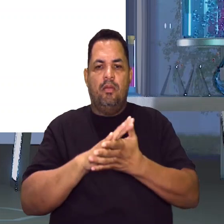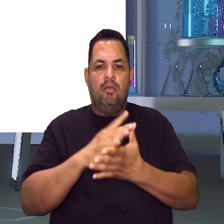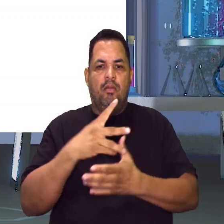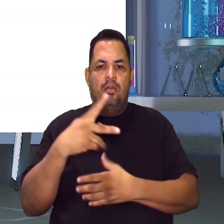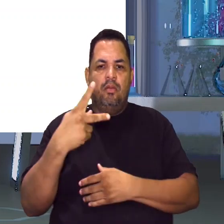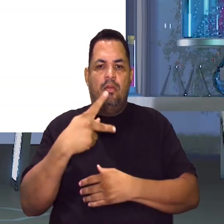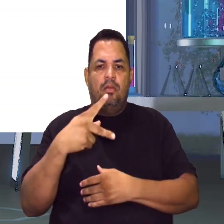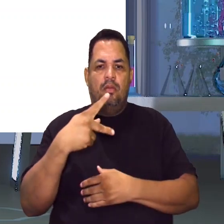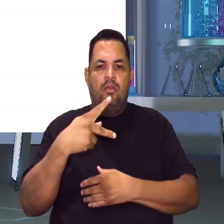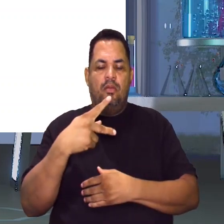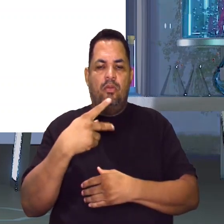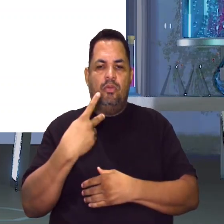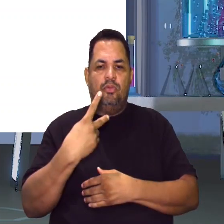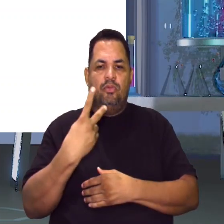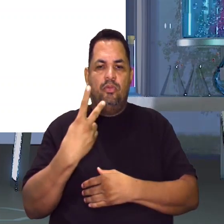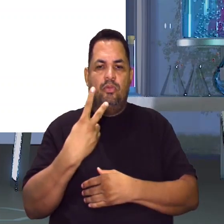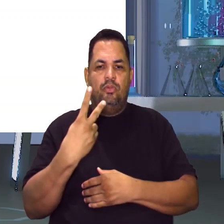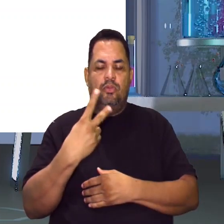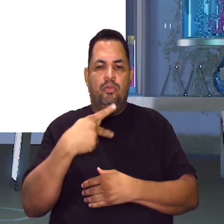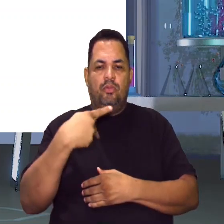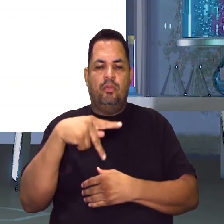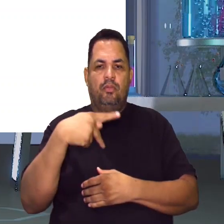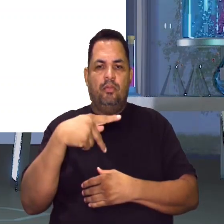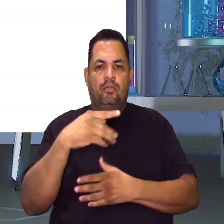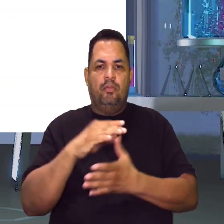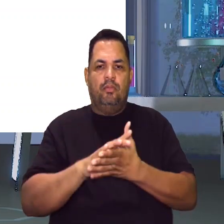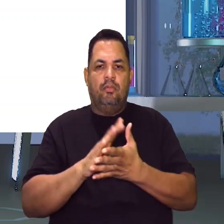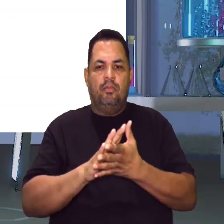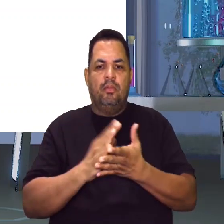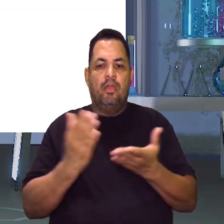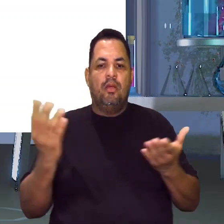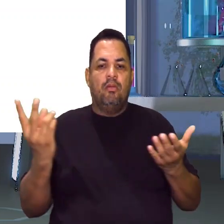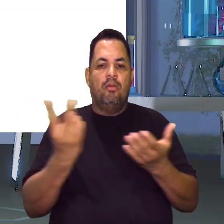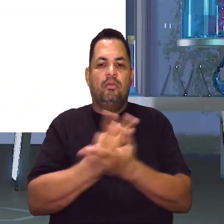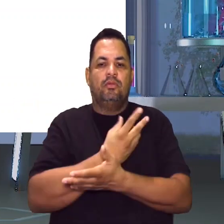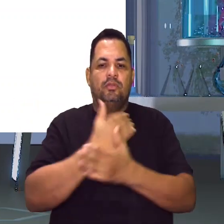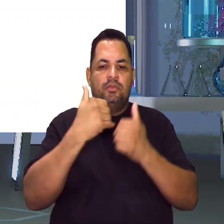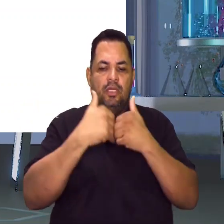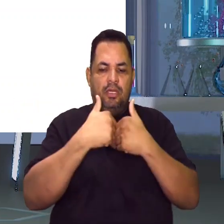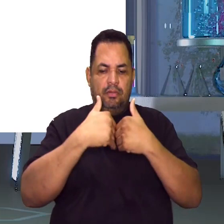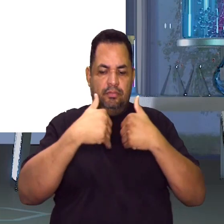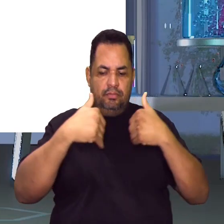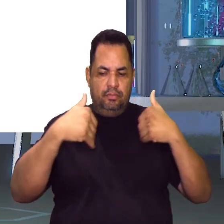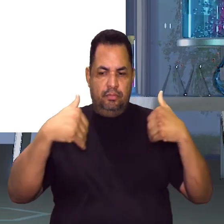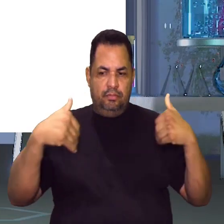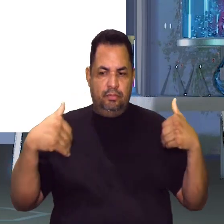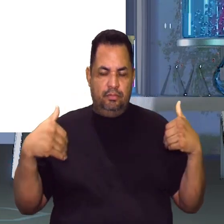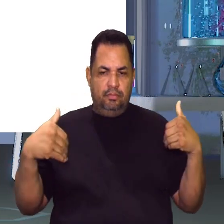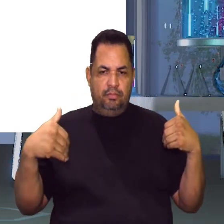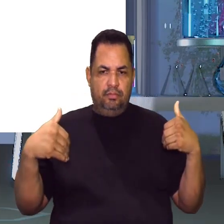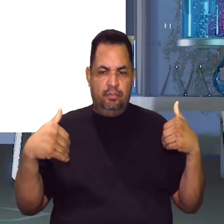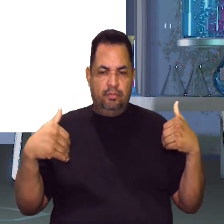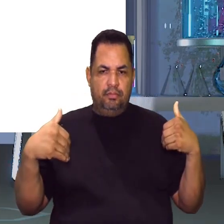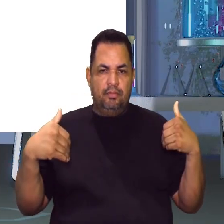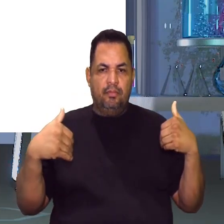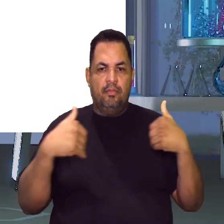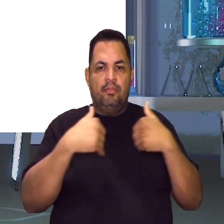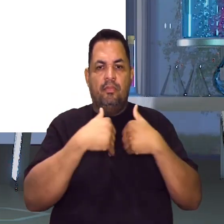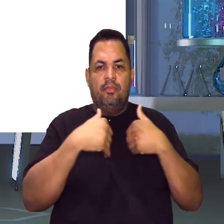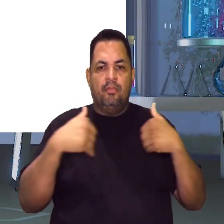pares. Esses elétrons, eles geram a repulsão eletrônica. Os hidrogênios não